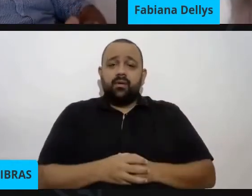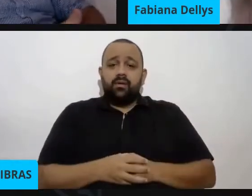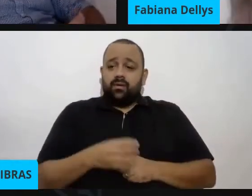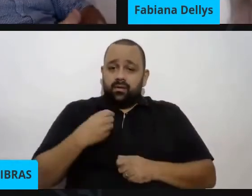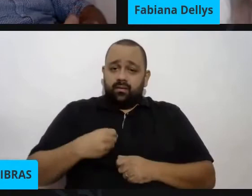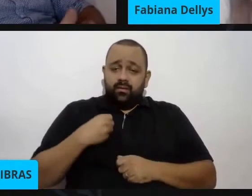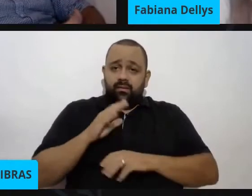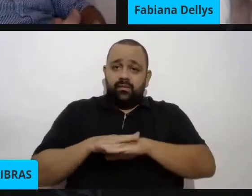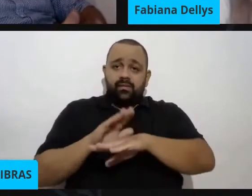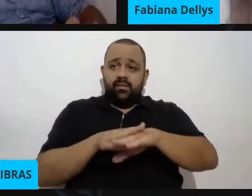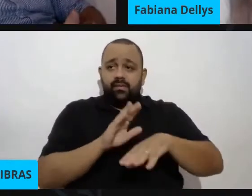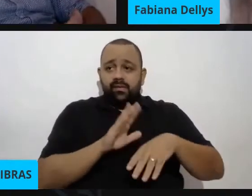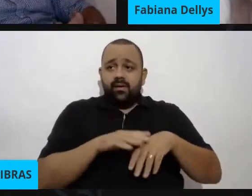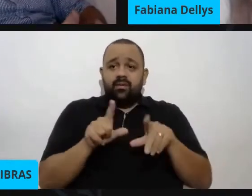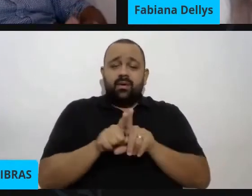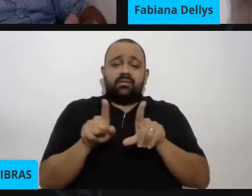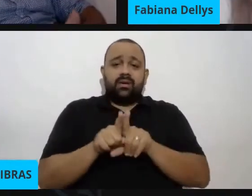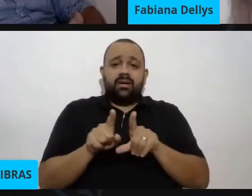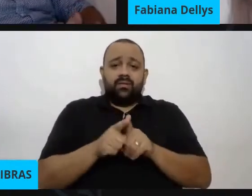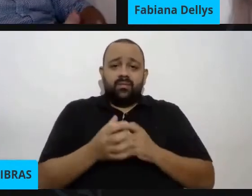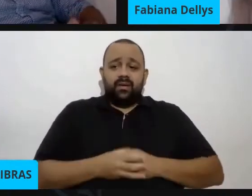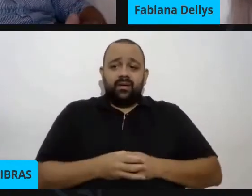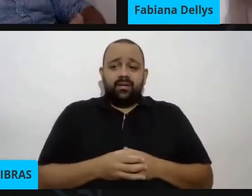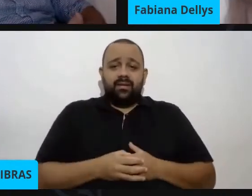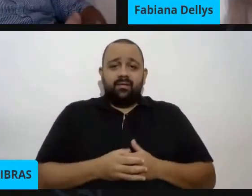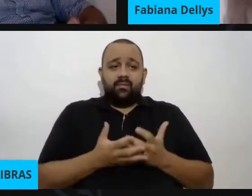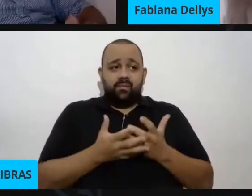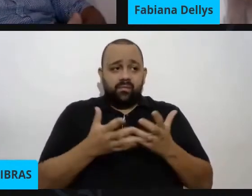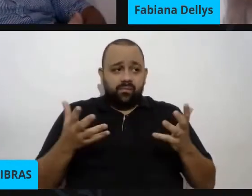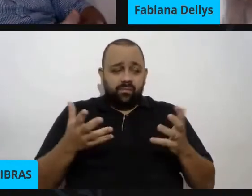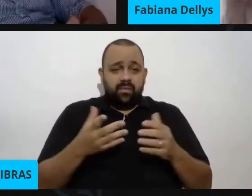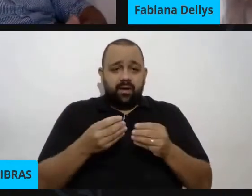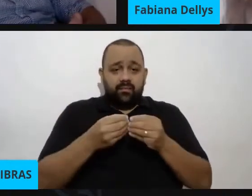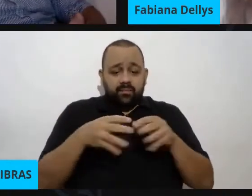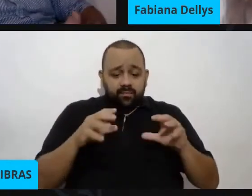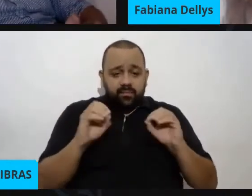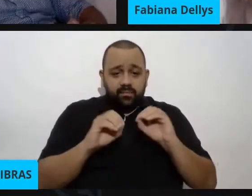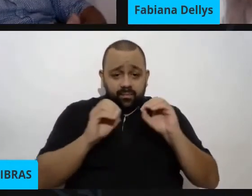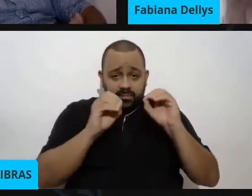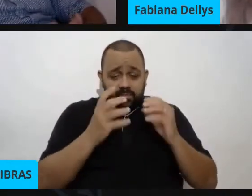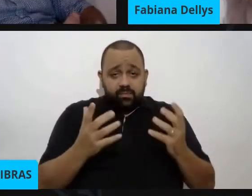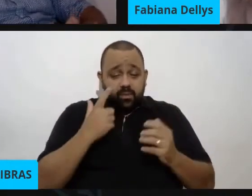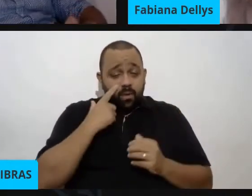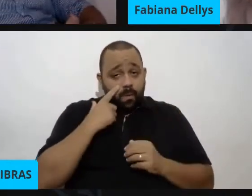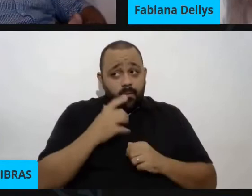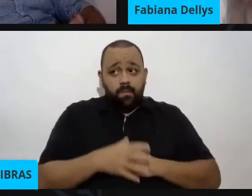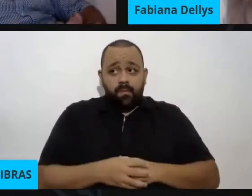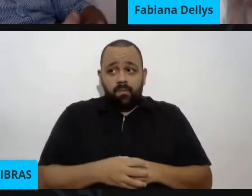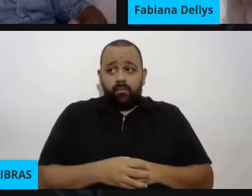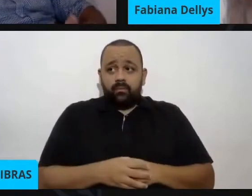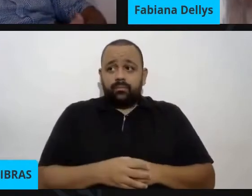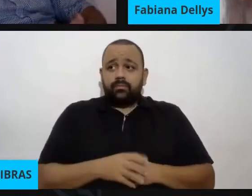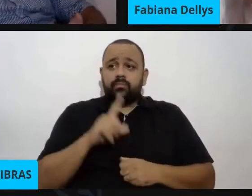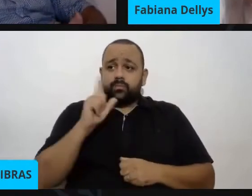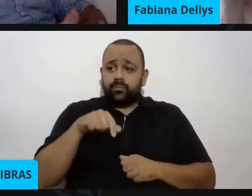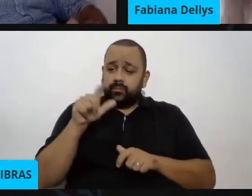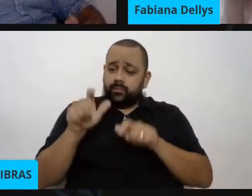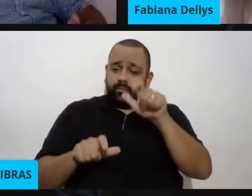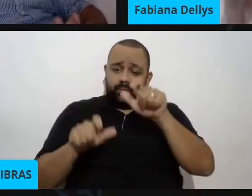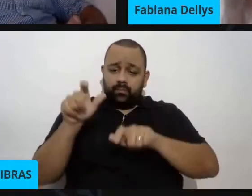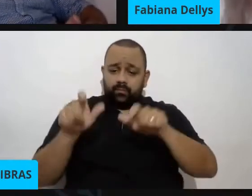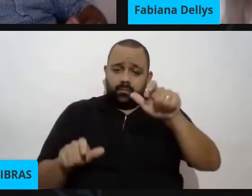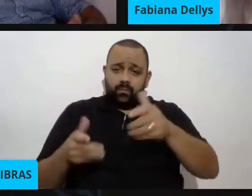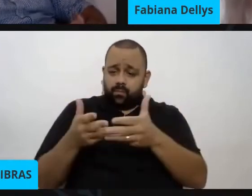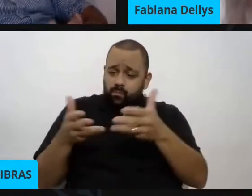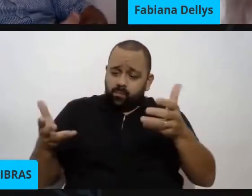vocês vão ver que são crianças e não tem hipocrisia nisso, nenhuma que eu vou falar. E são indivíduos. A gente aprende